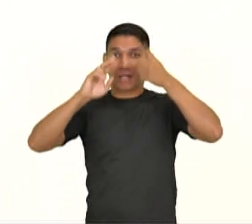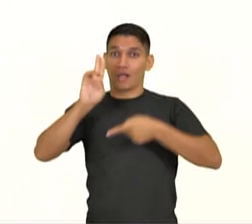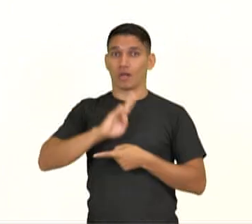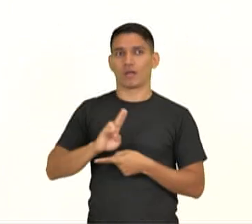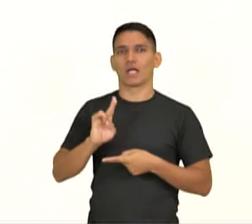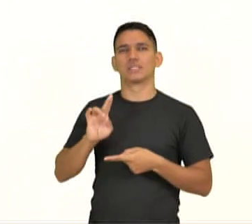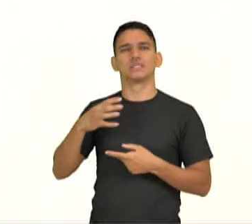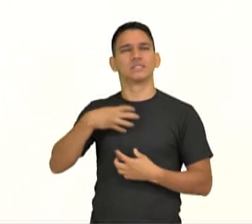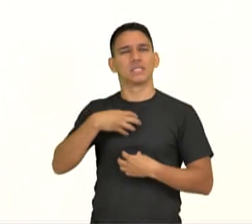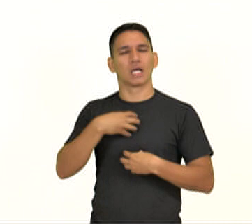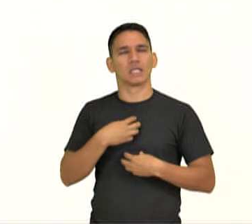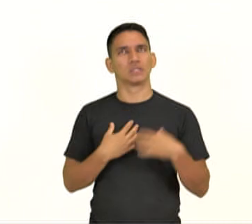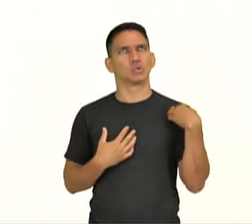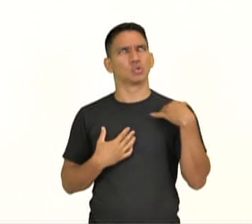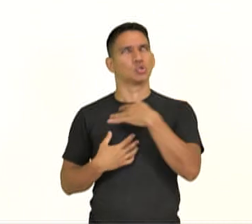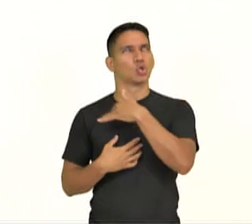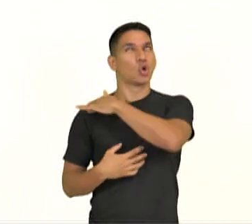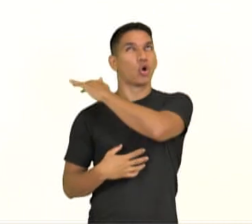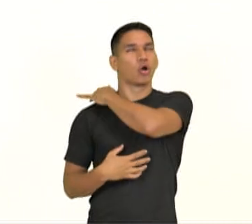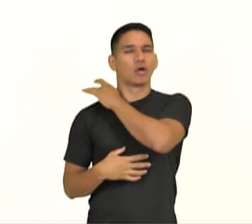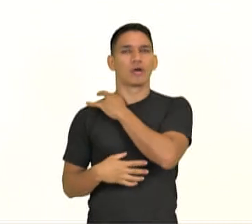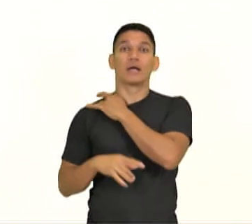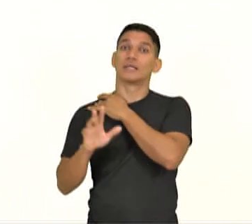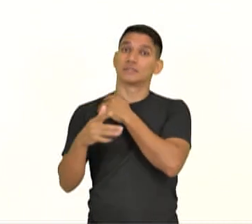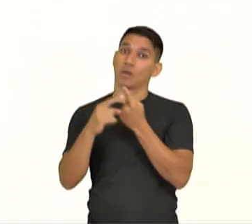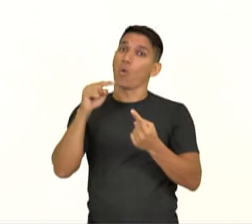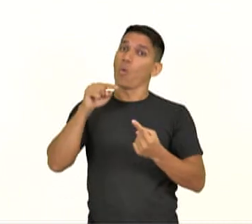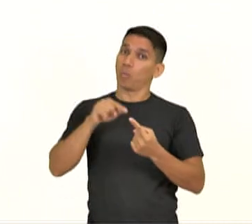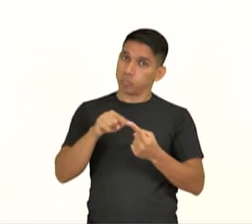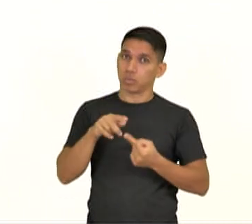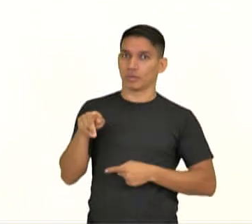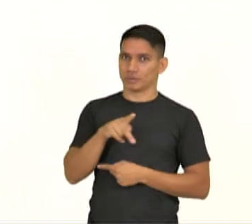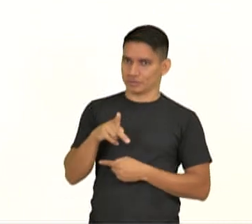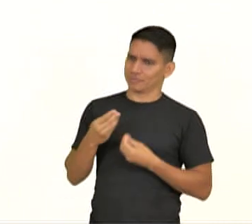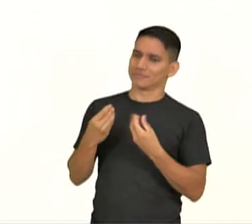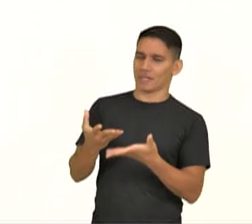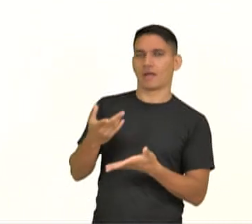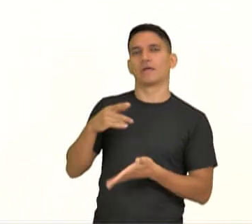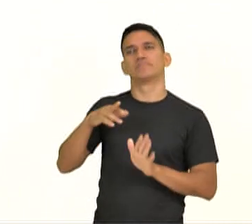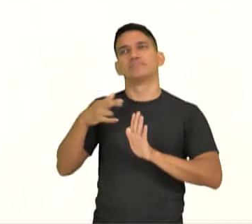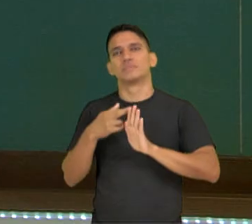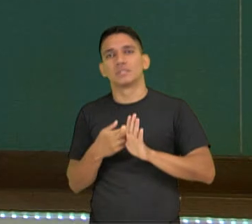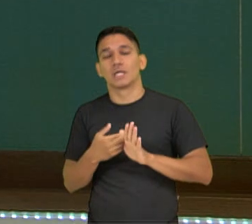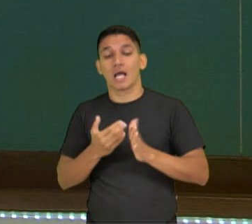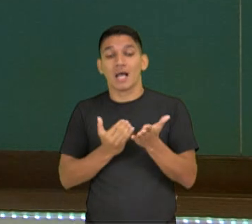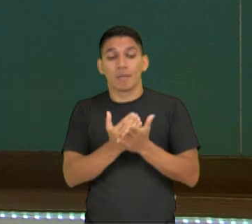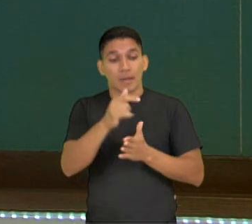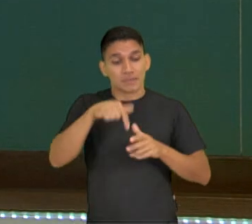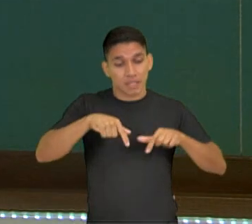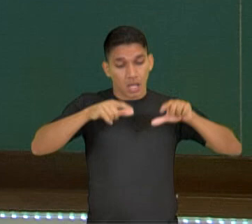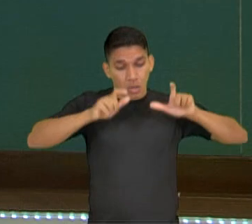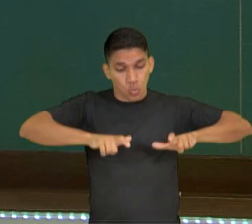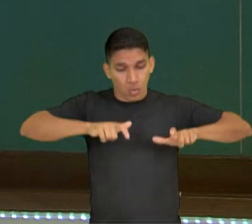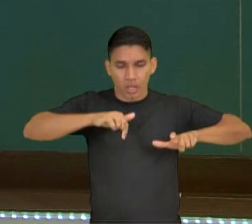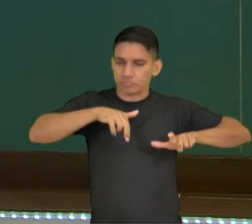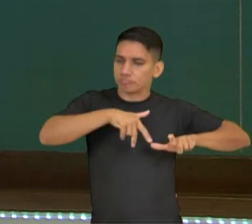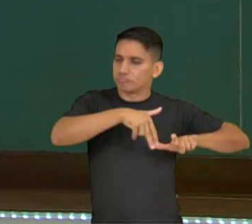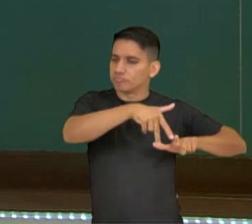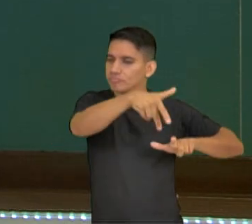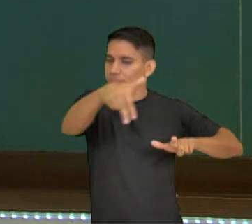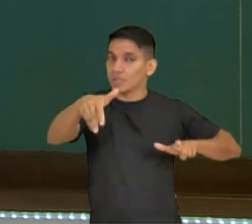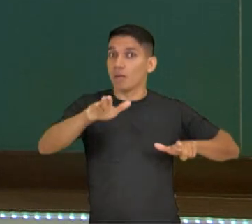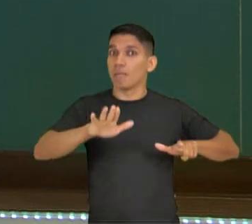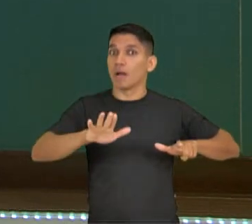se tocando, com certeza o professor deve ter dado um objetivo, sair de um lado da quadra e alcançar o outro lado, só que eles